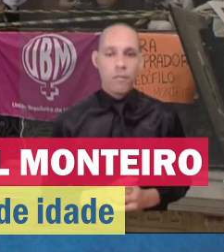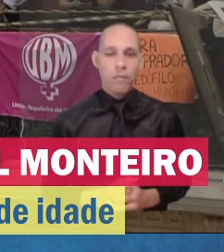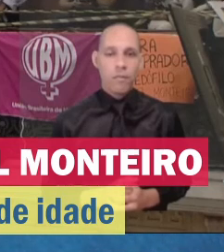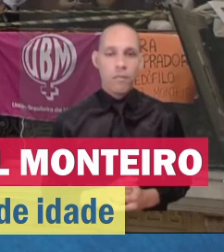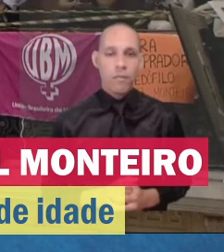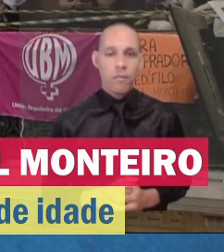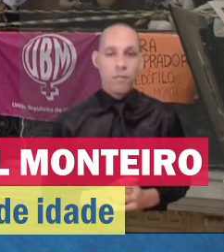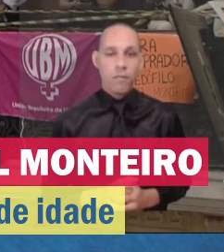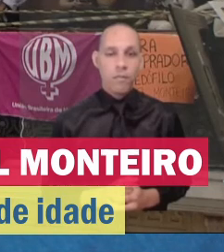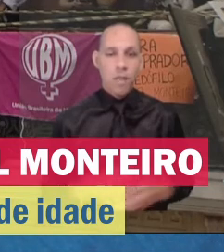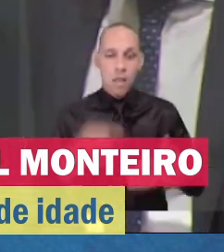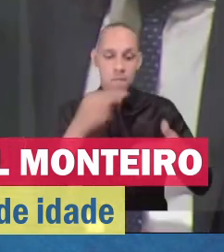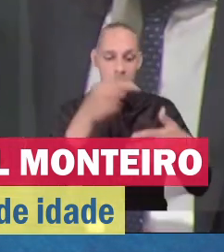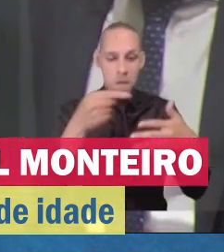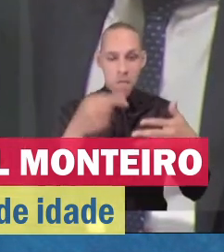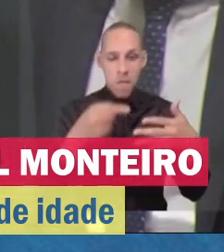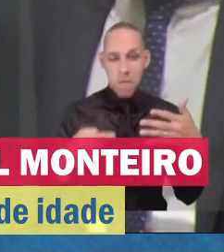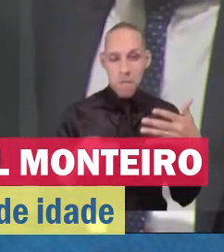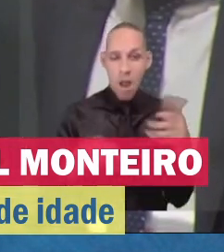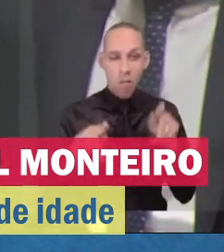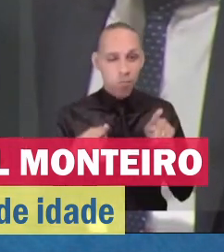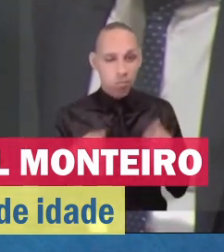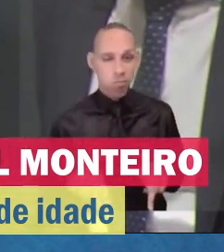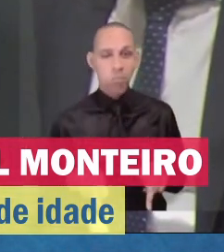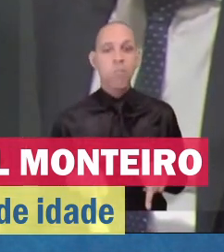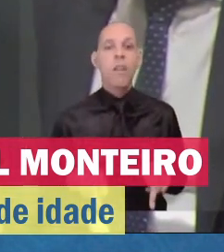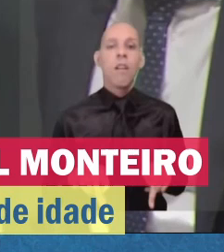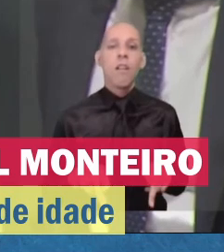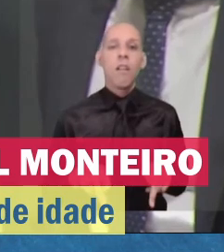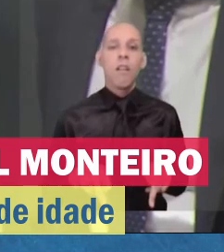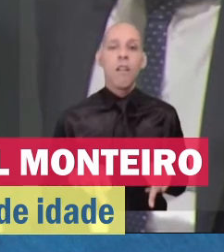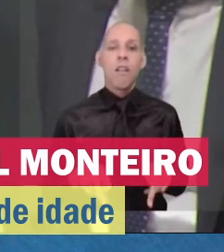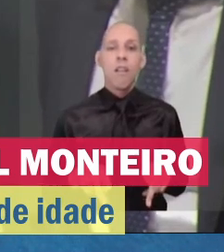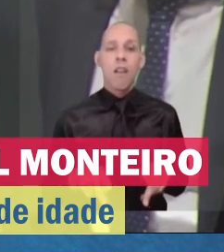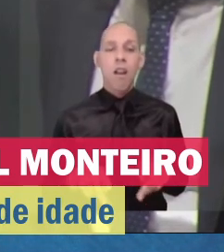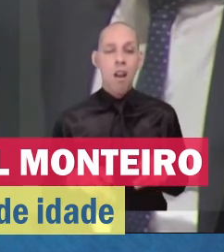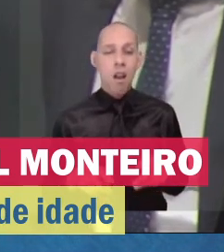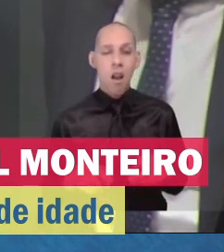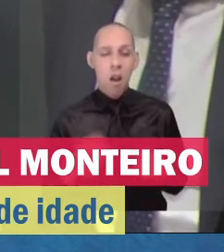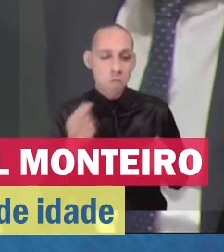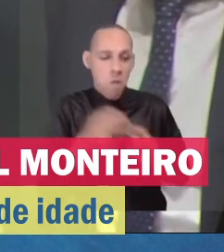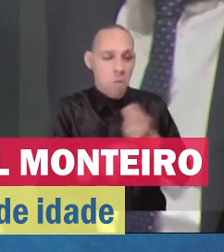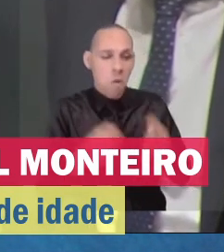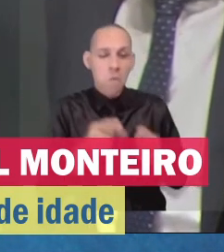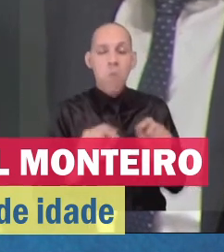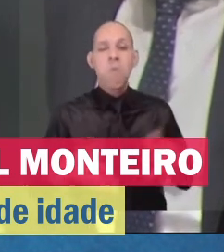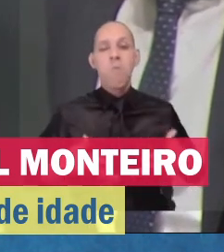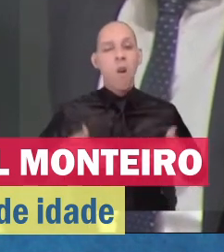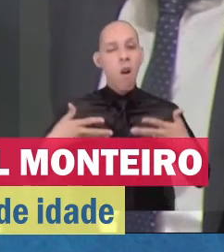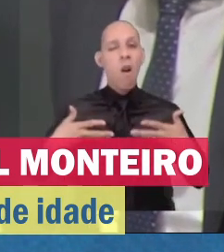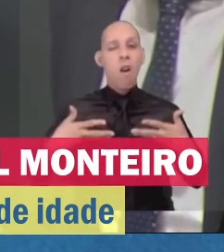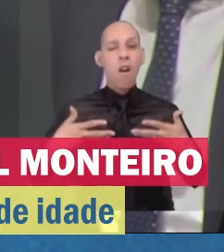todas essas posturas mal ferem a imagem, a honra e a reputação